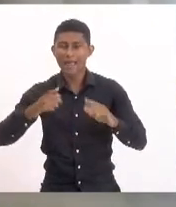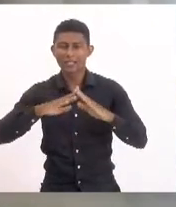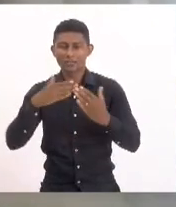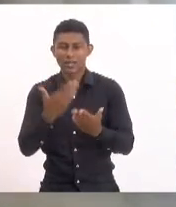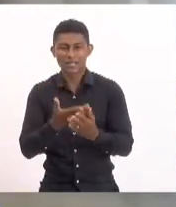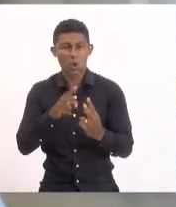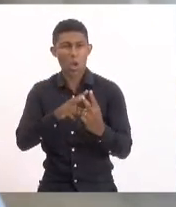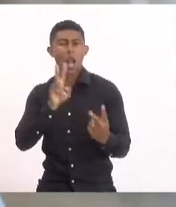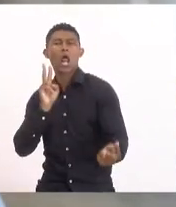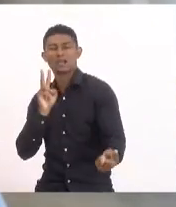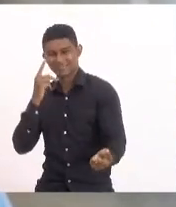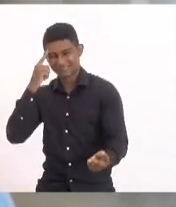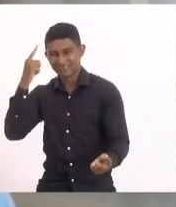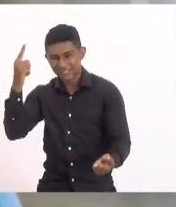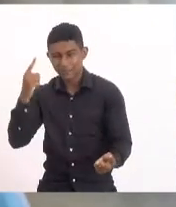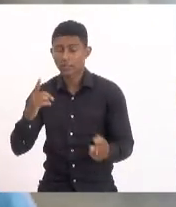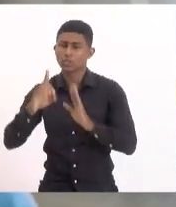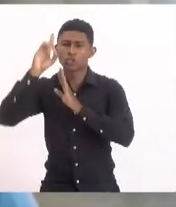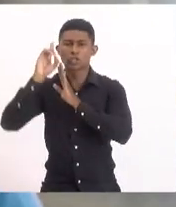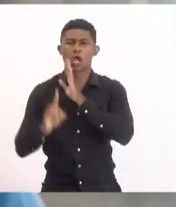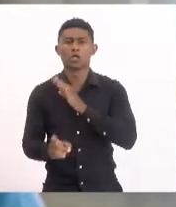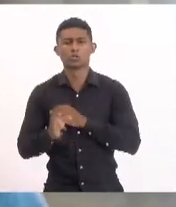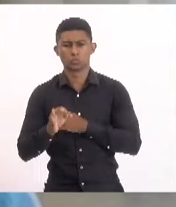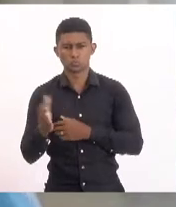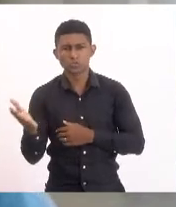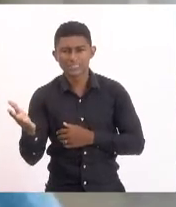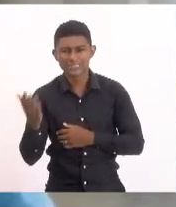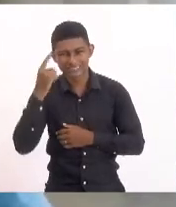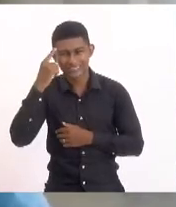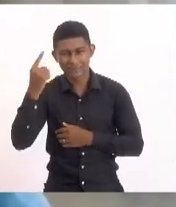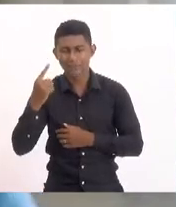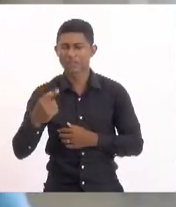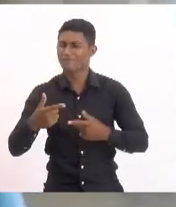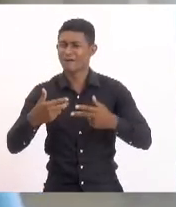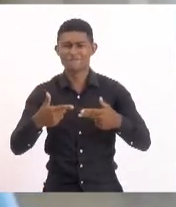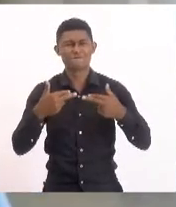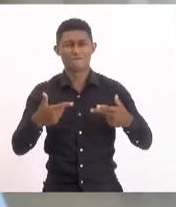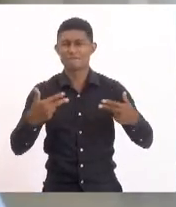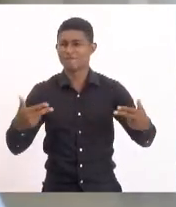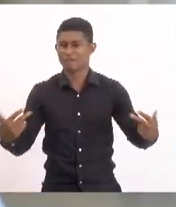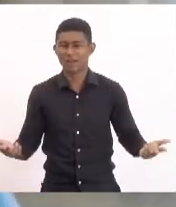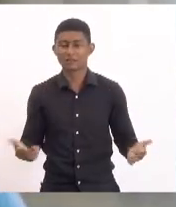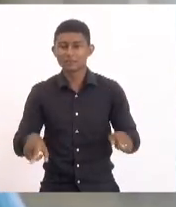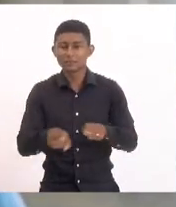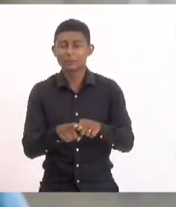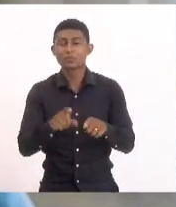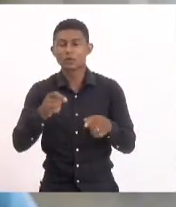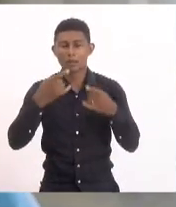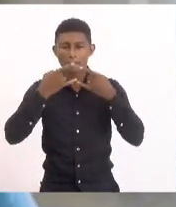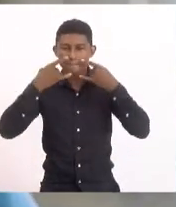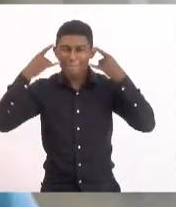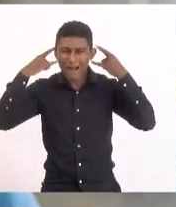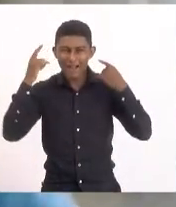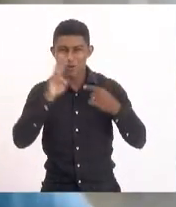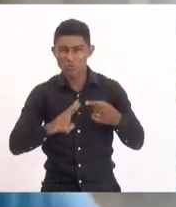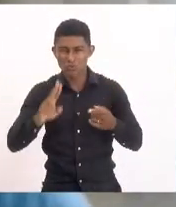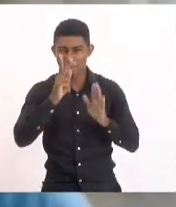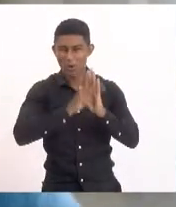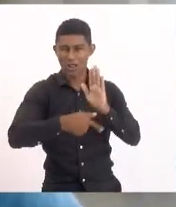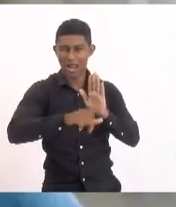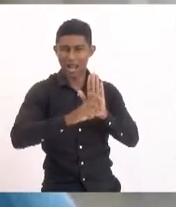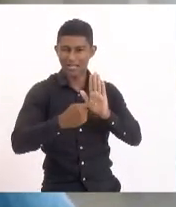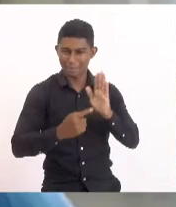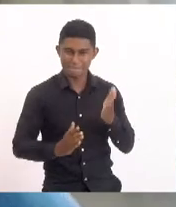do direito ao reforço escolar, uma série, projeto que tratou sobre o uso de máscaras, e a gente sempre